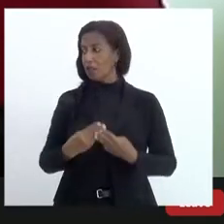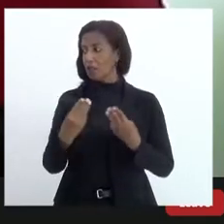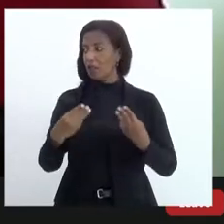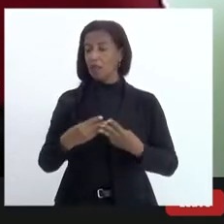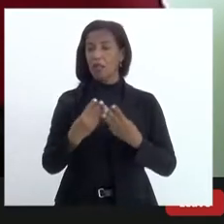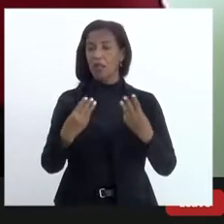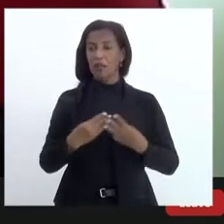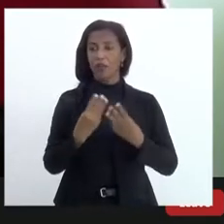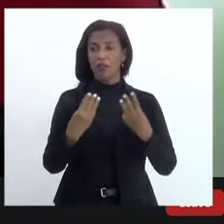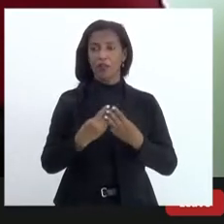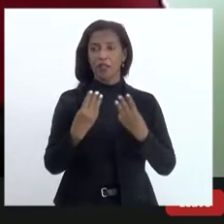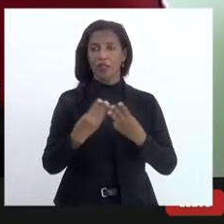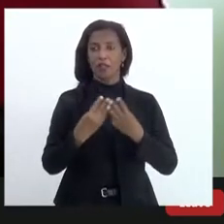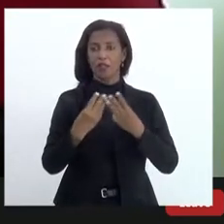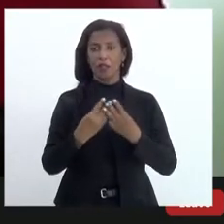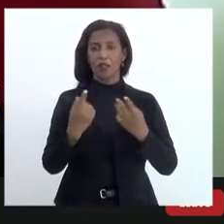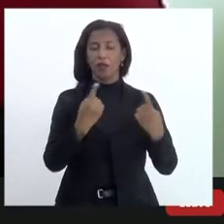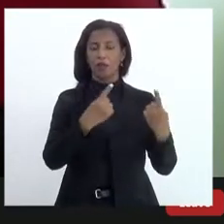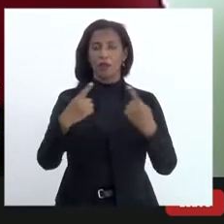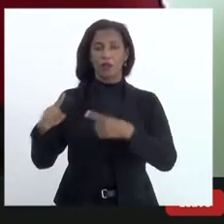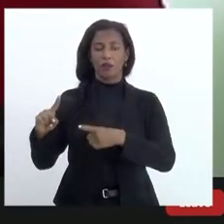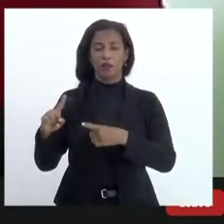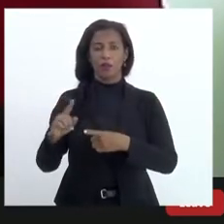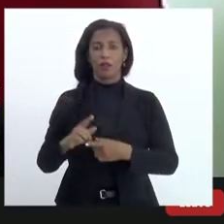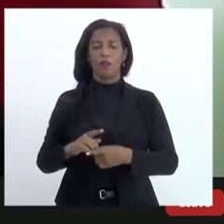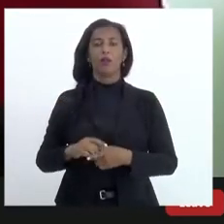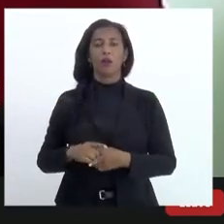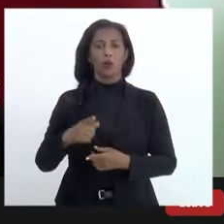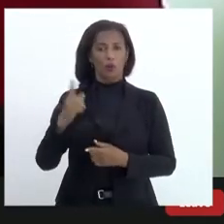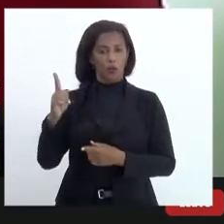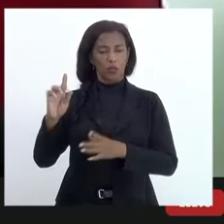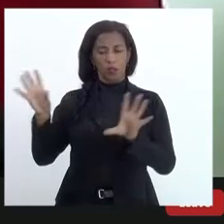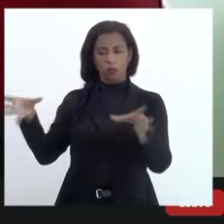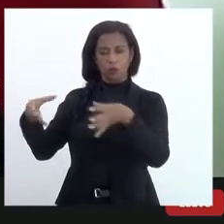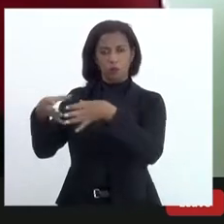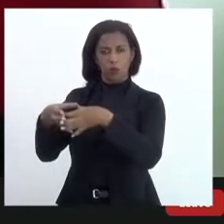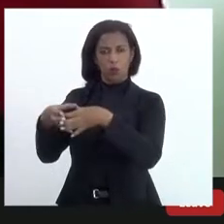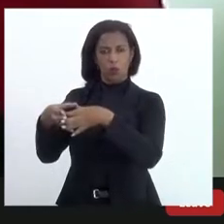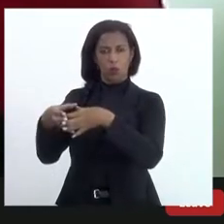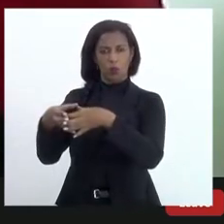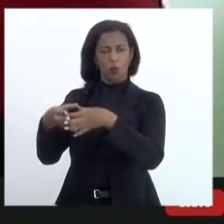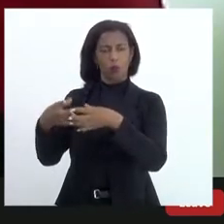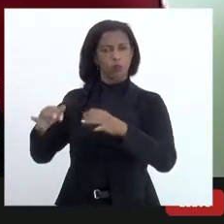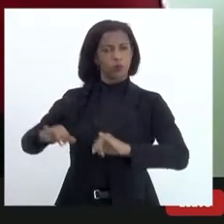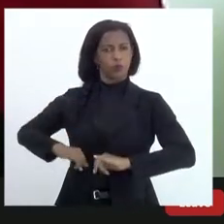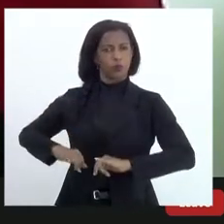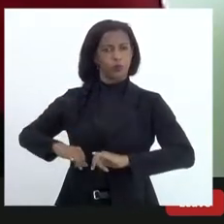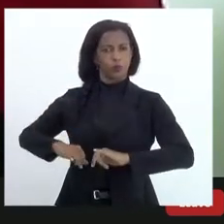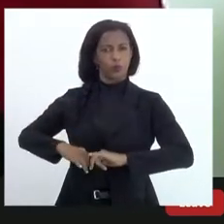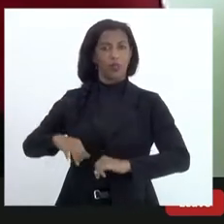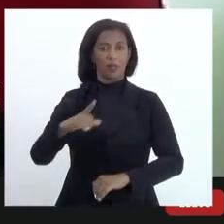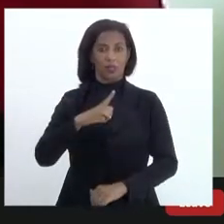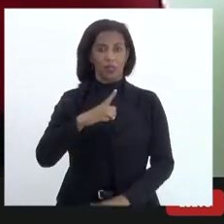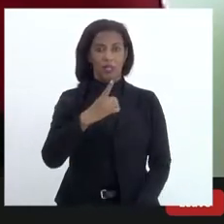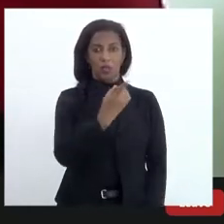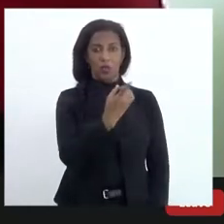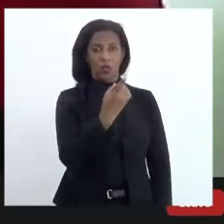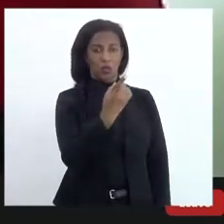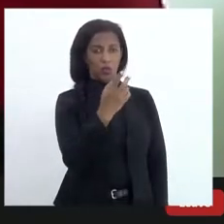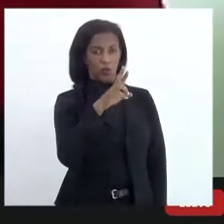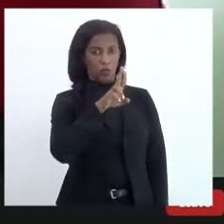hacker ocorrido contra a Associação Religiosa Israelita. Temos aqui conosco a doutora